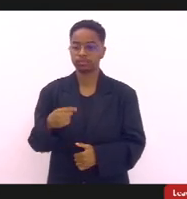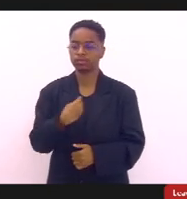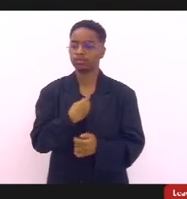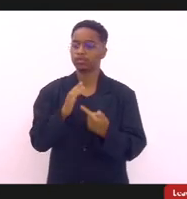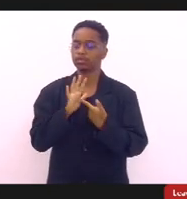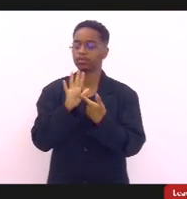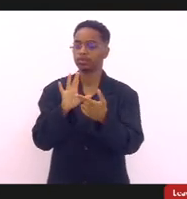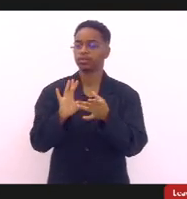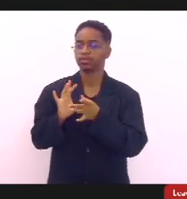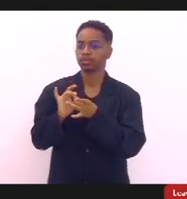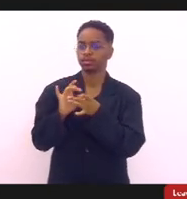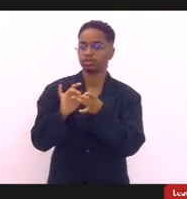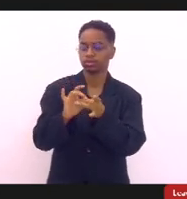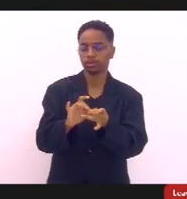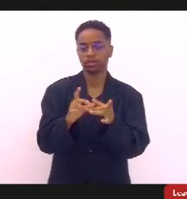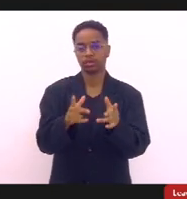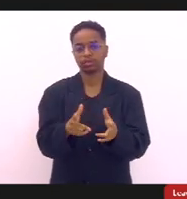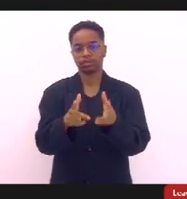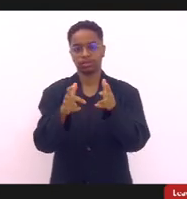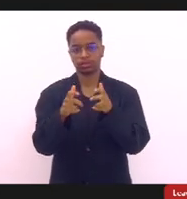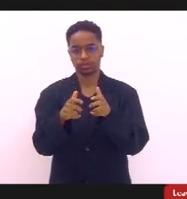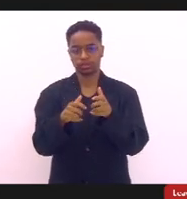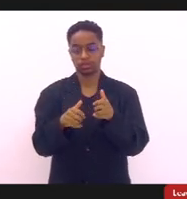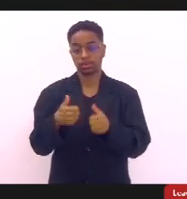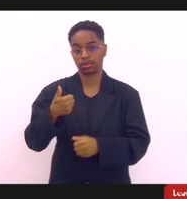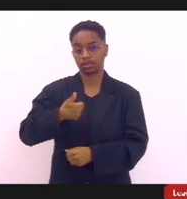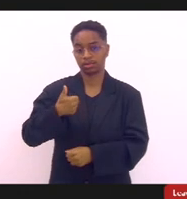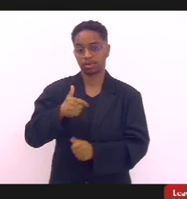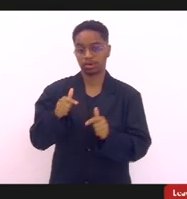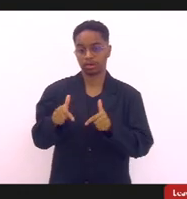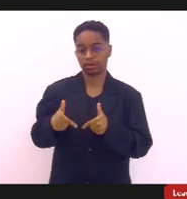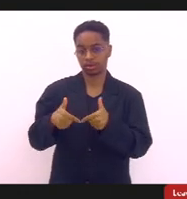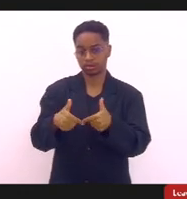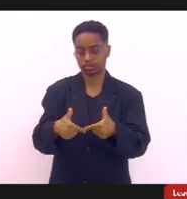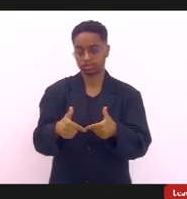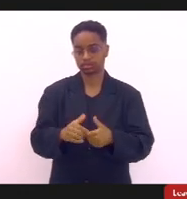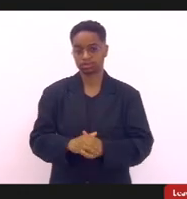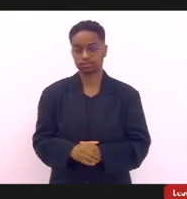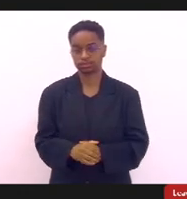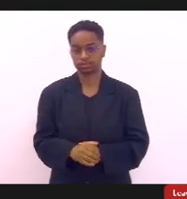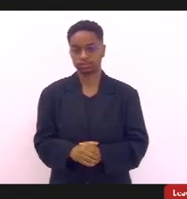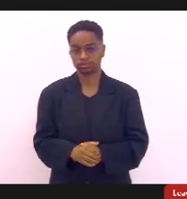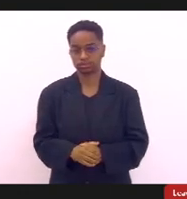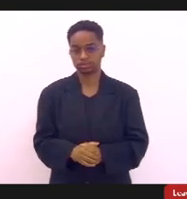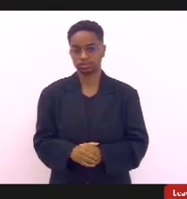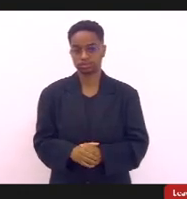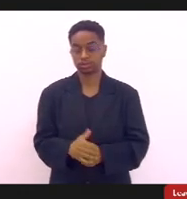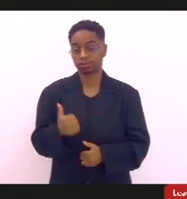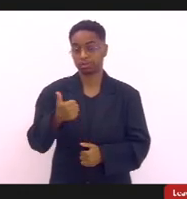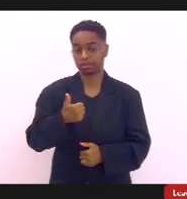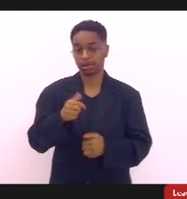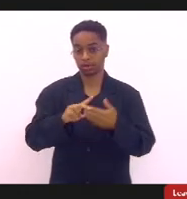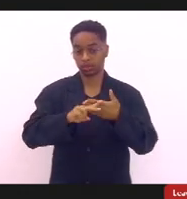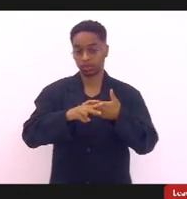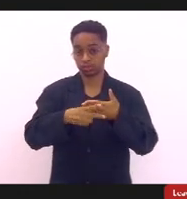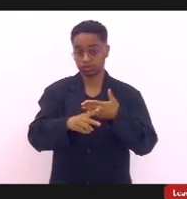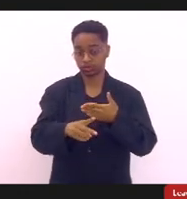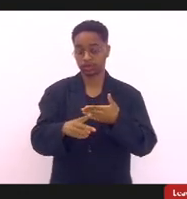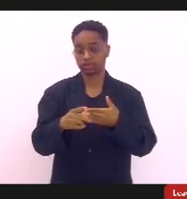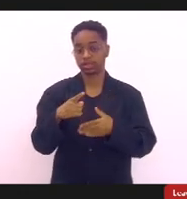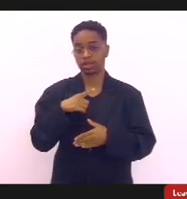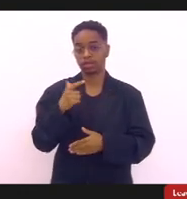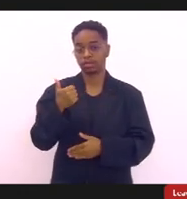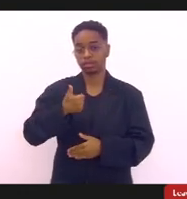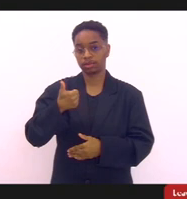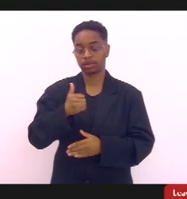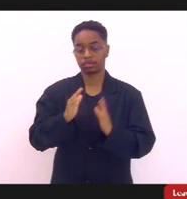contextualiza isso, né, considerando que o primeiro ato e a primeira consequência do primeiro ciclo de gestão foi